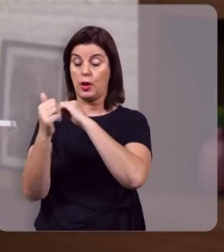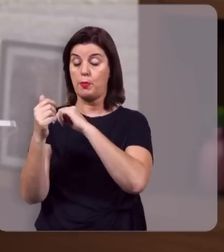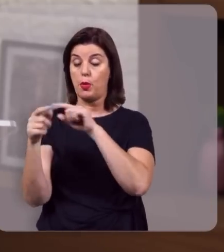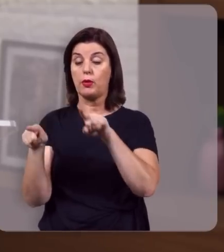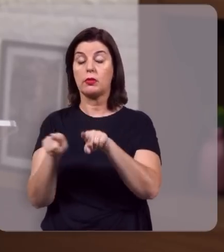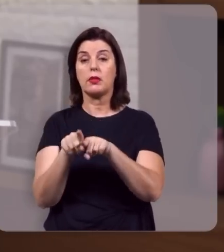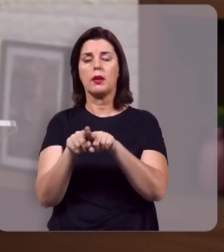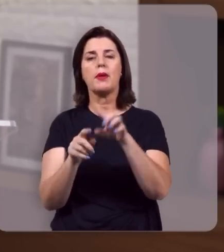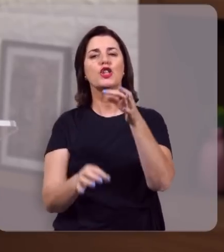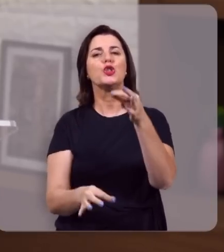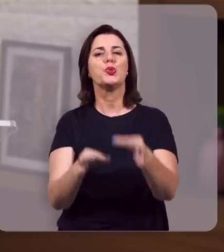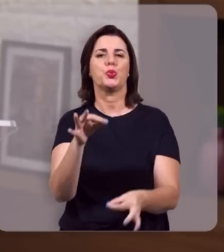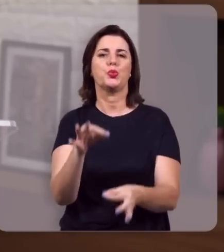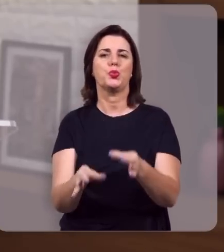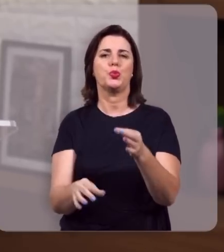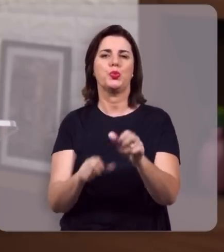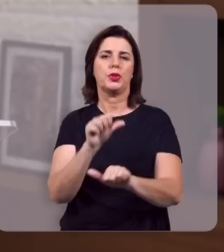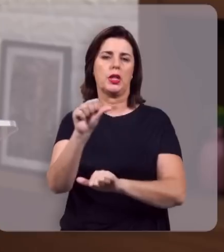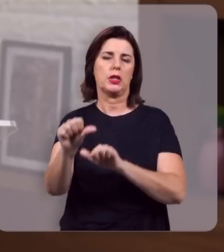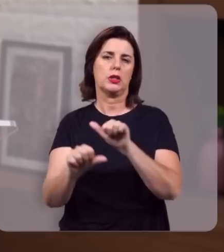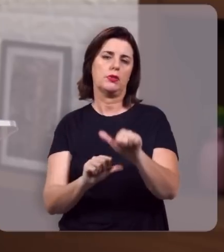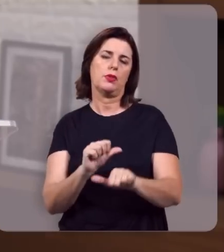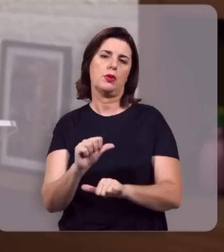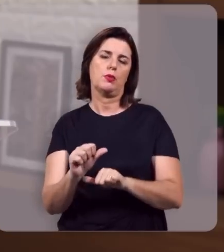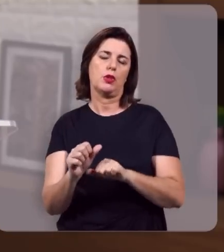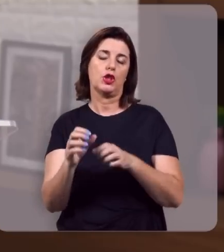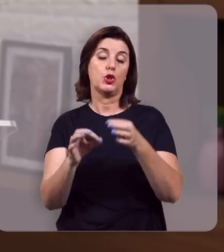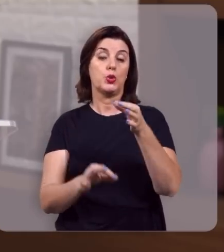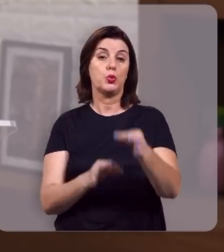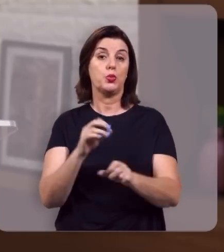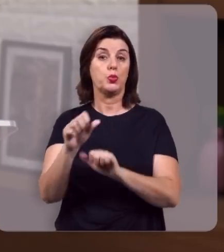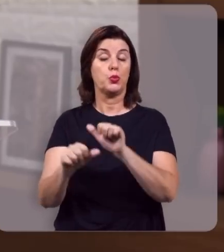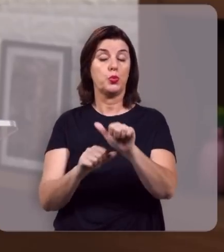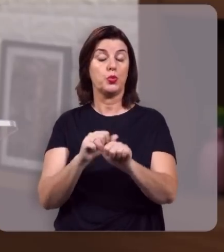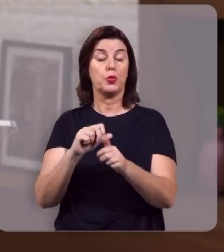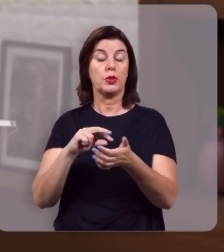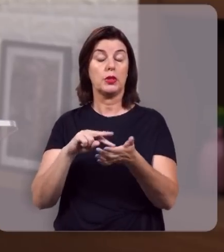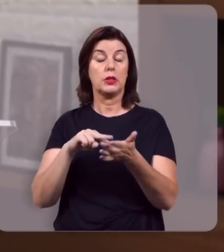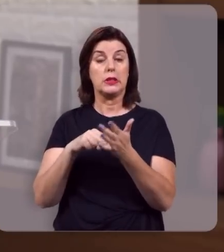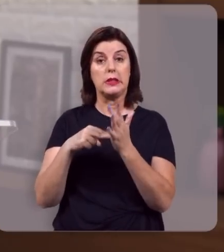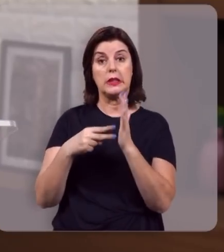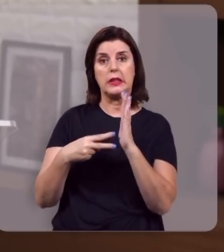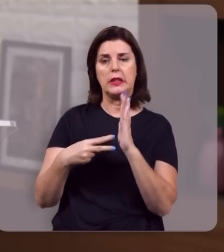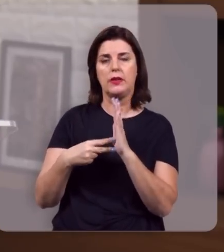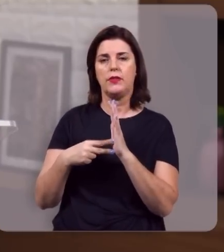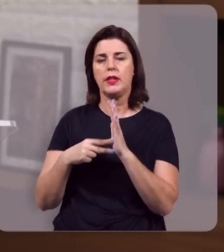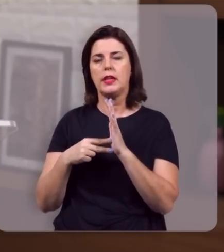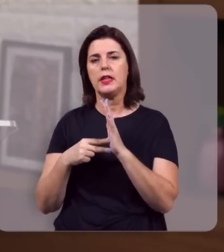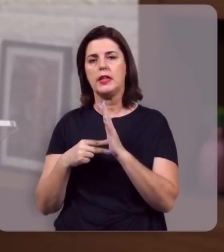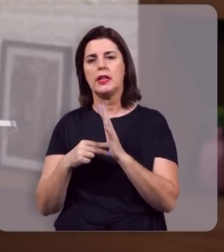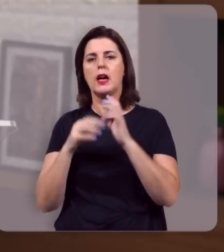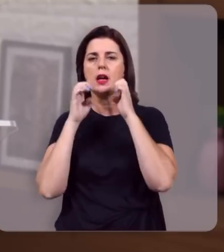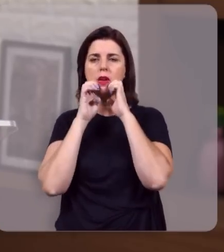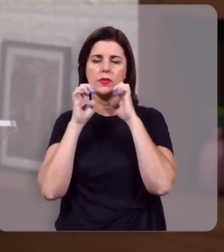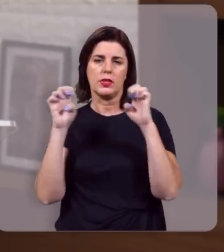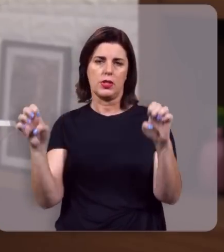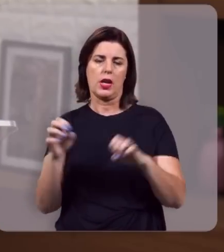também justificou. A justificação é o coração da Bíblia, é a essência do